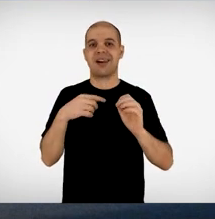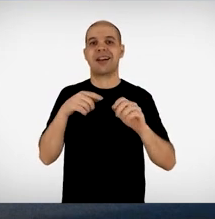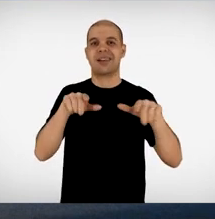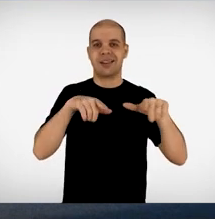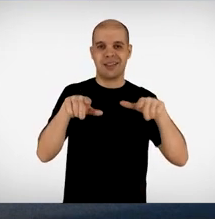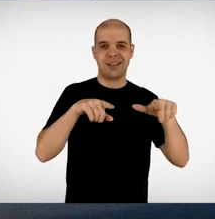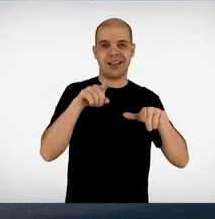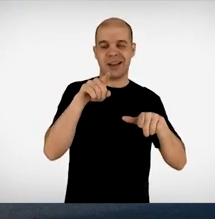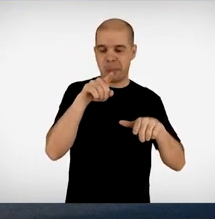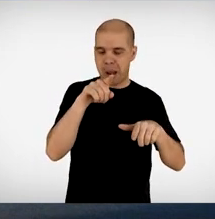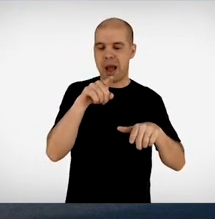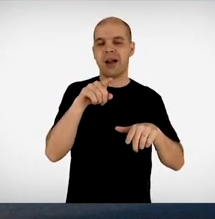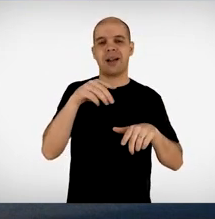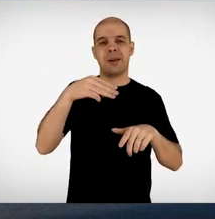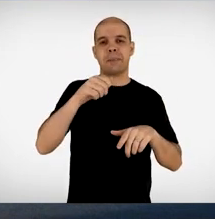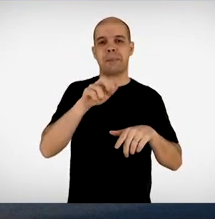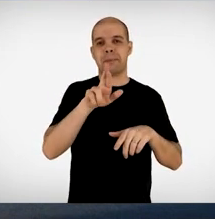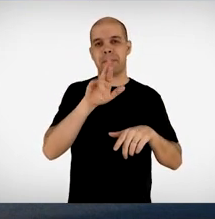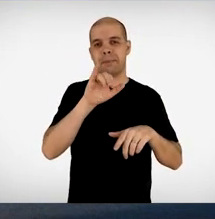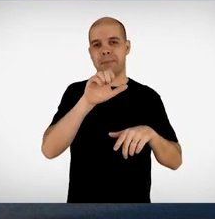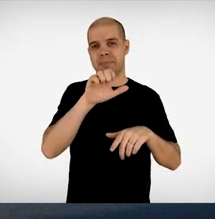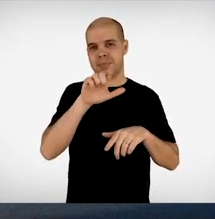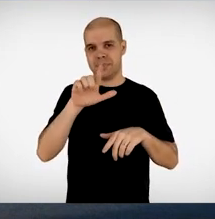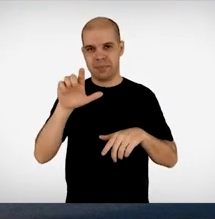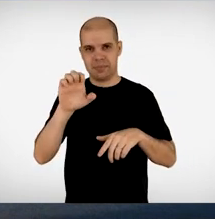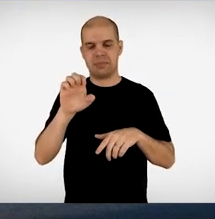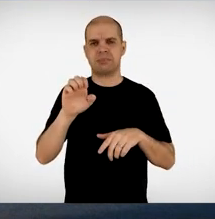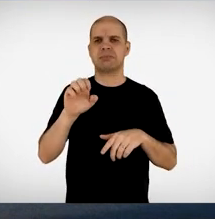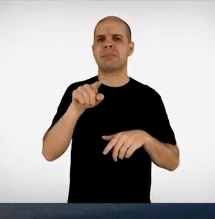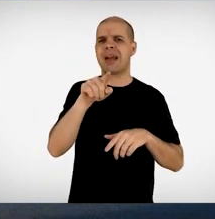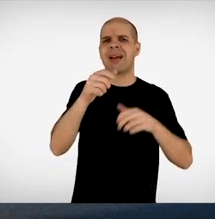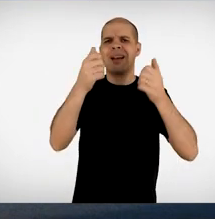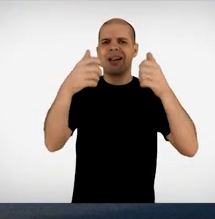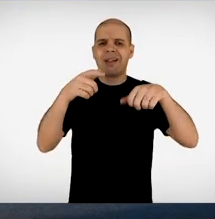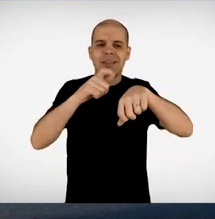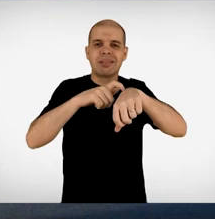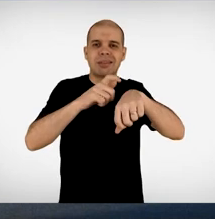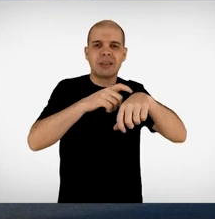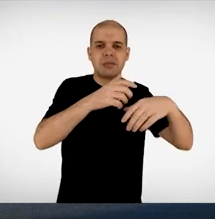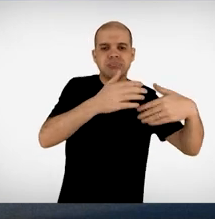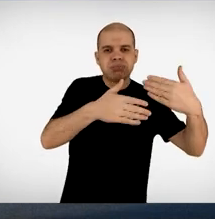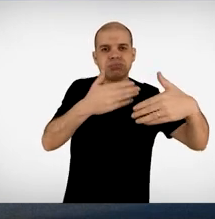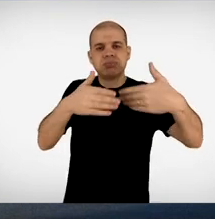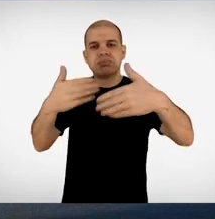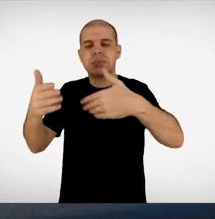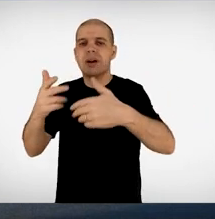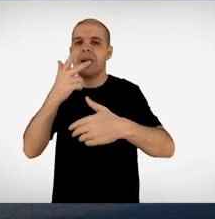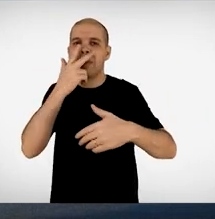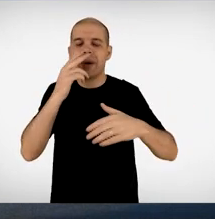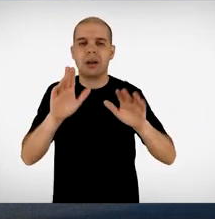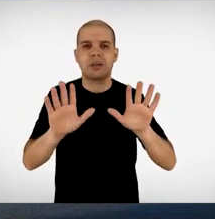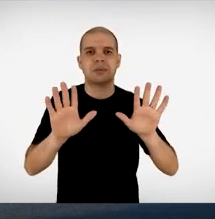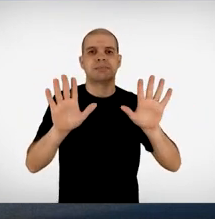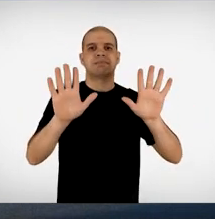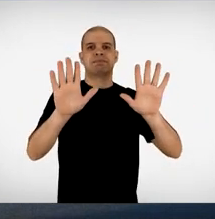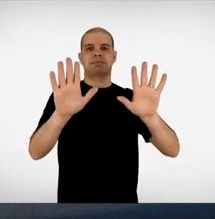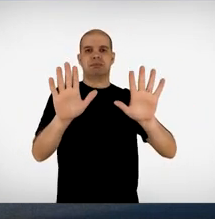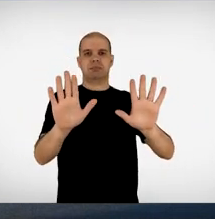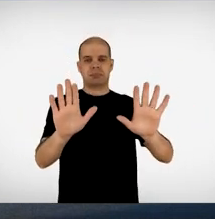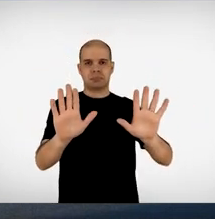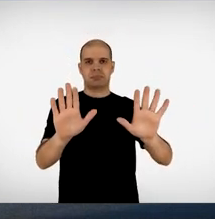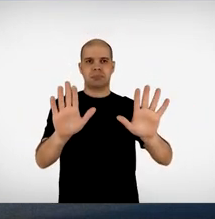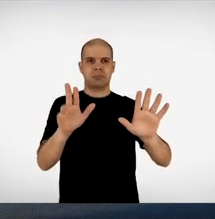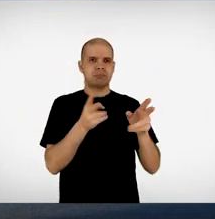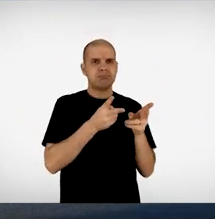fiquei pensando nessa questão do tempo que a Marielle trouxe, né? Do quanto, quando a gente se afasta do tempo, a gente consegue perceber coisas que, quando a